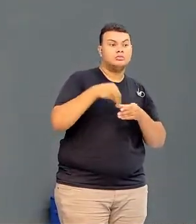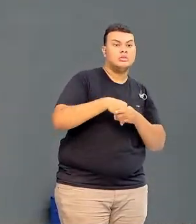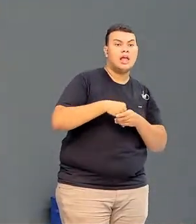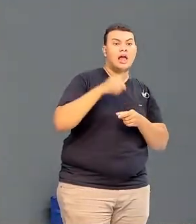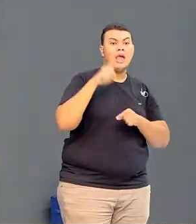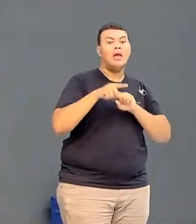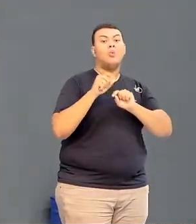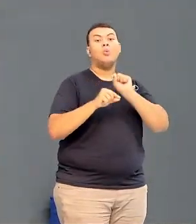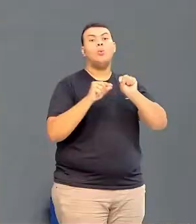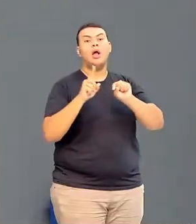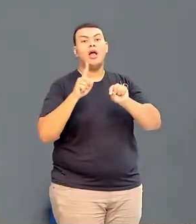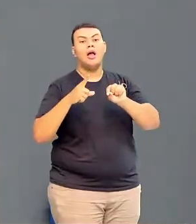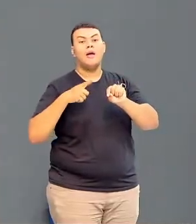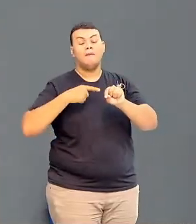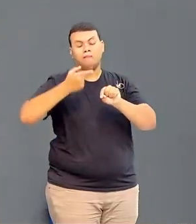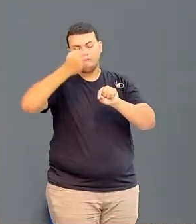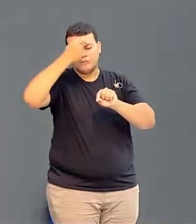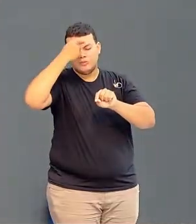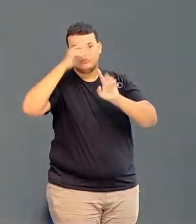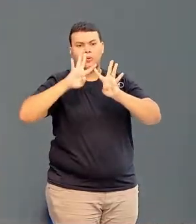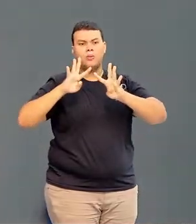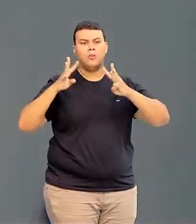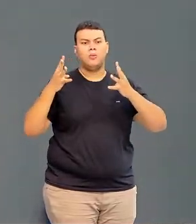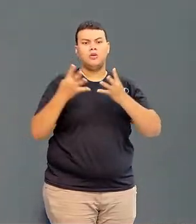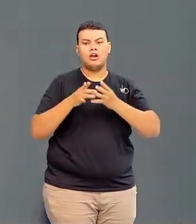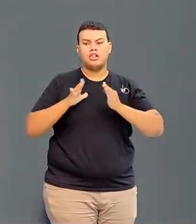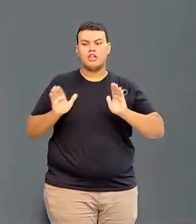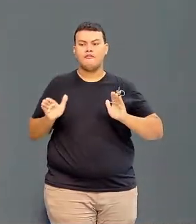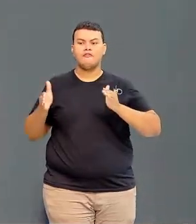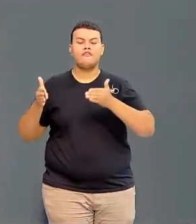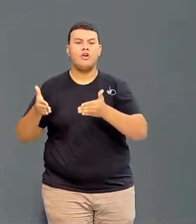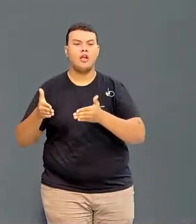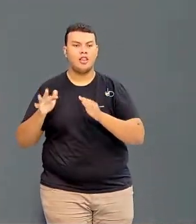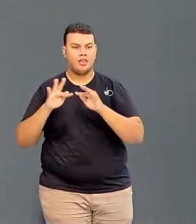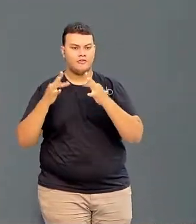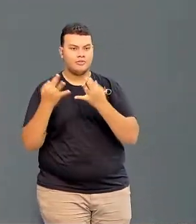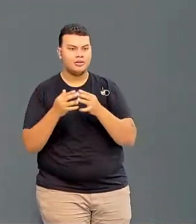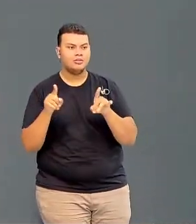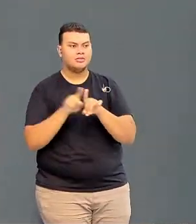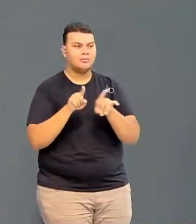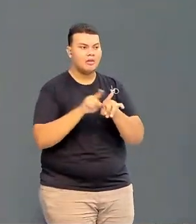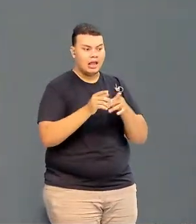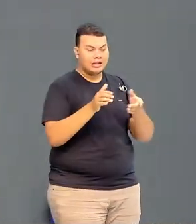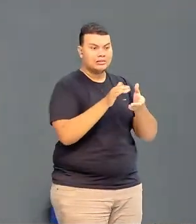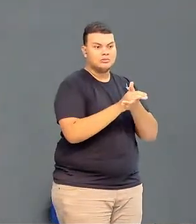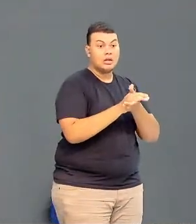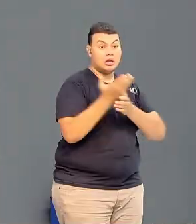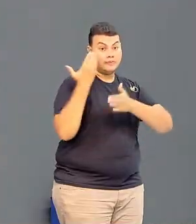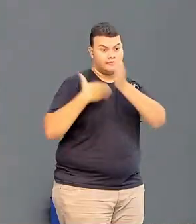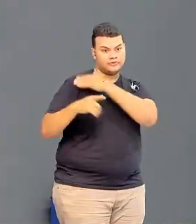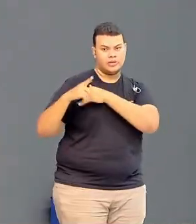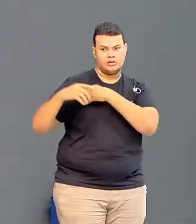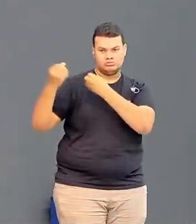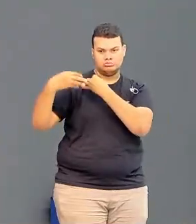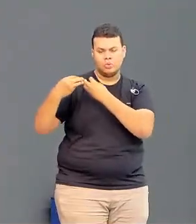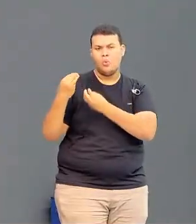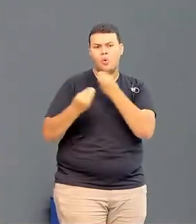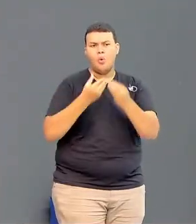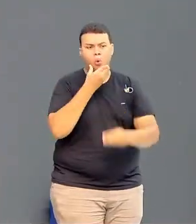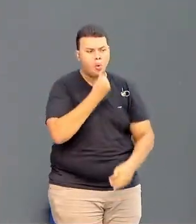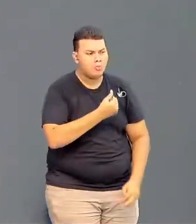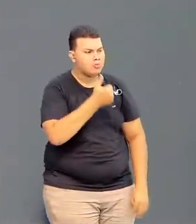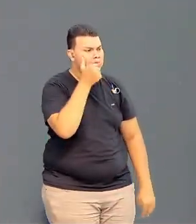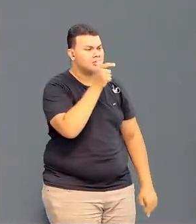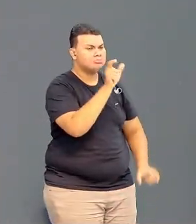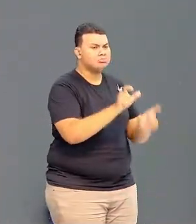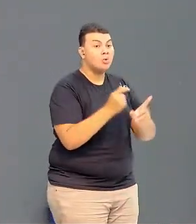uma fortaleza criada na sua mente sobre família, sobre casamento, sobre o que te ensinaram, sobre o que é mulher, sobre o que é